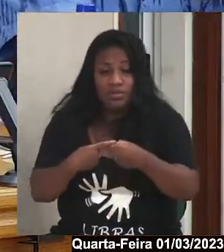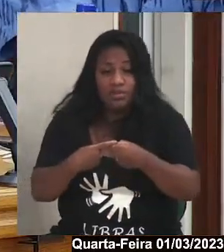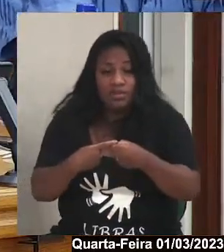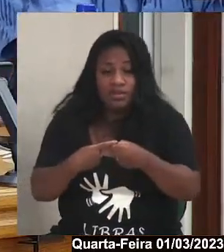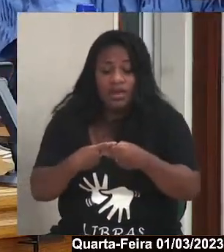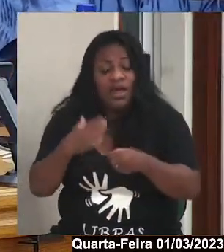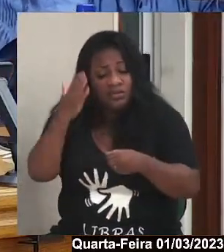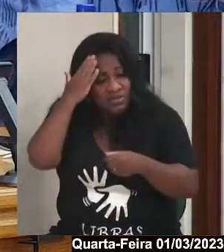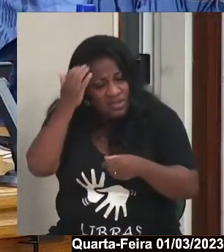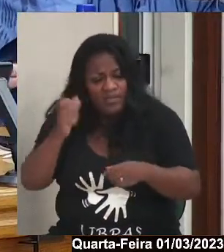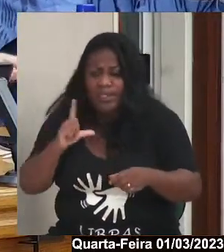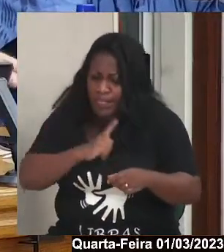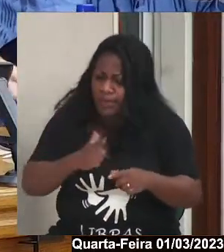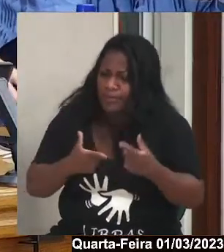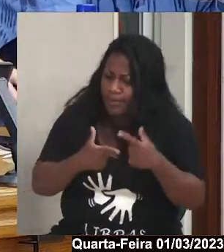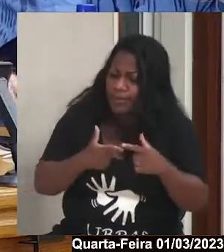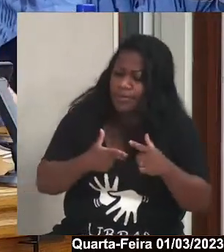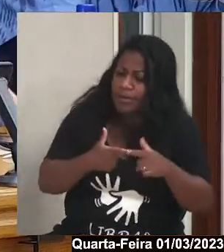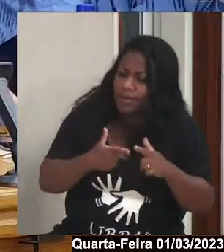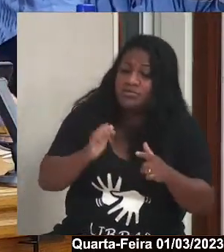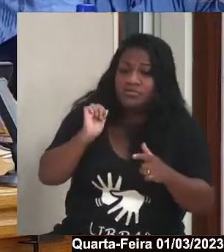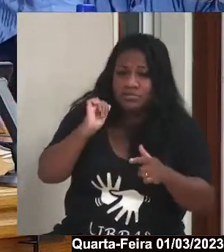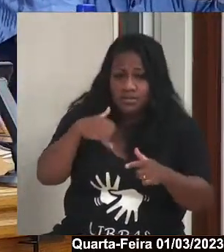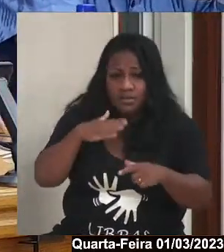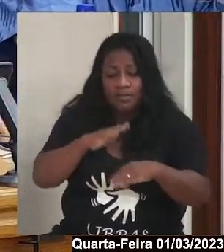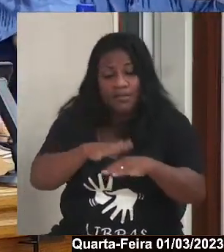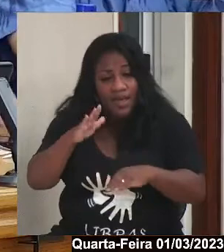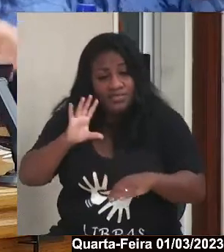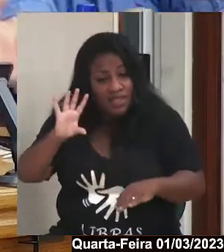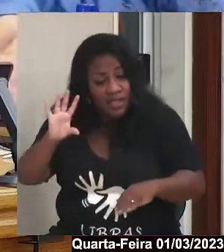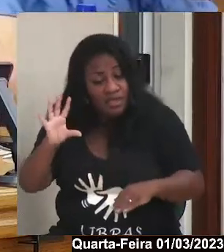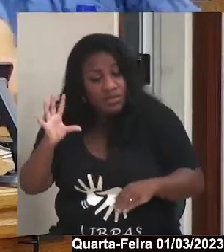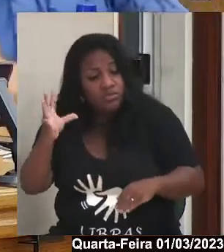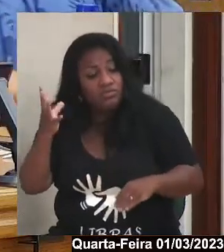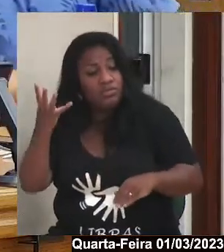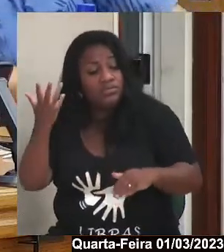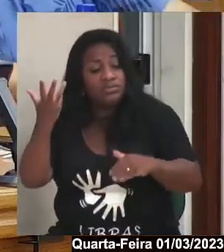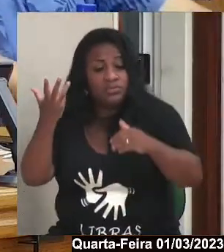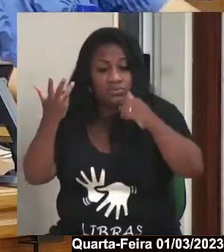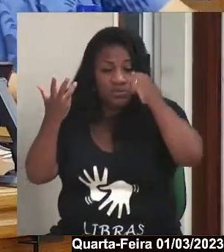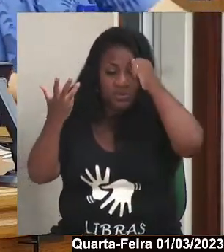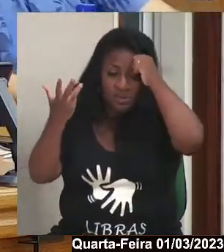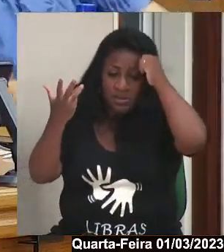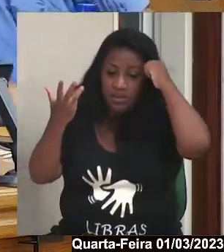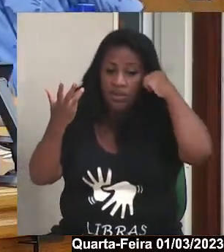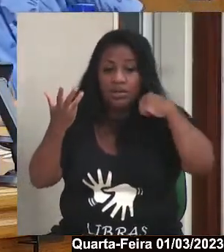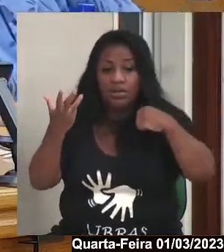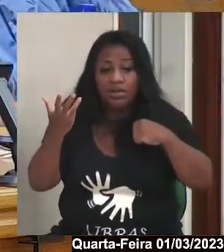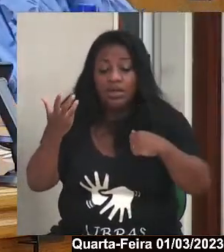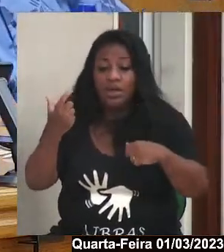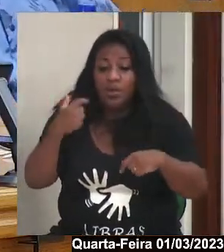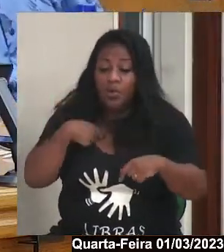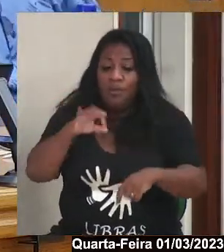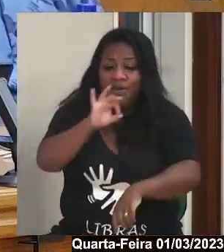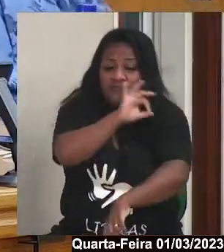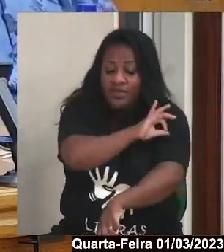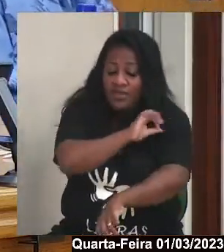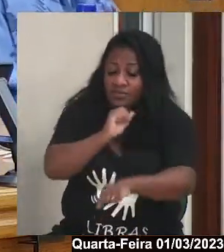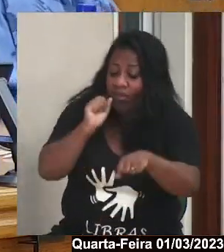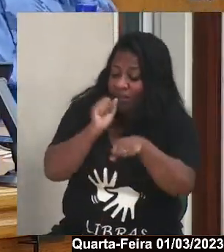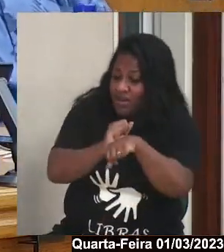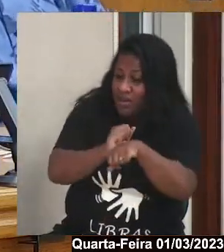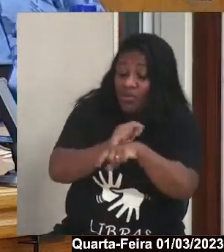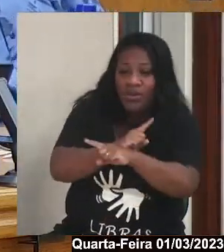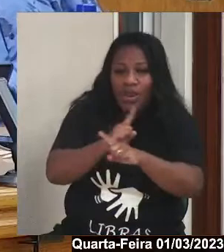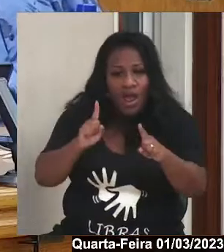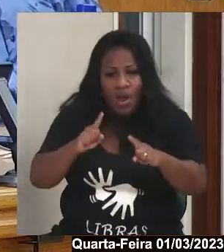problemas que têm que ser resolvidos. E o que o prefeito não pode, senhor presidente, é cruzar os braços. Então, ele se mexe,